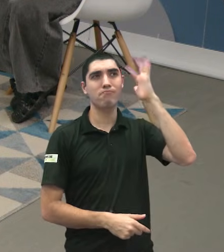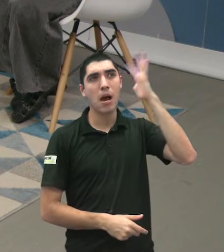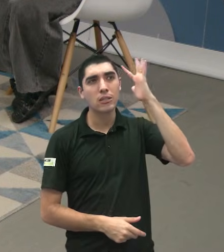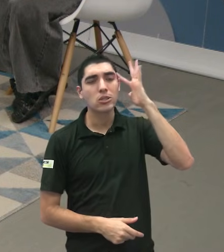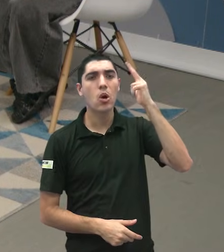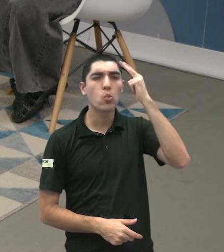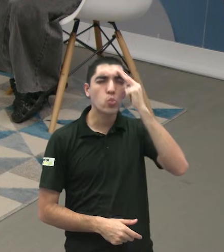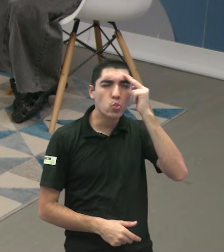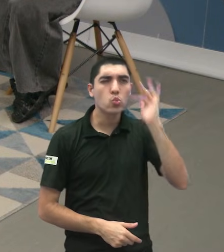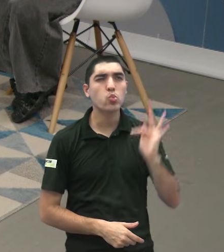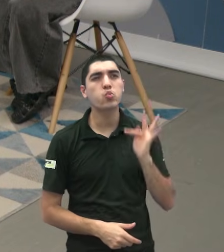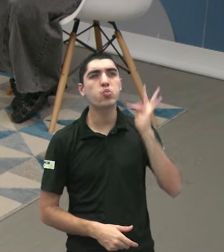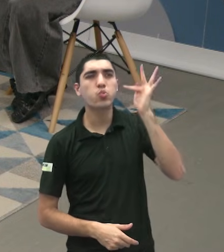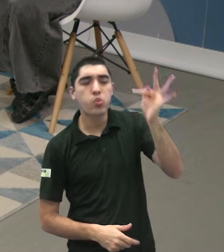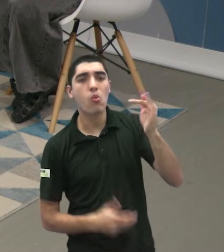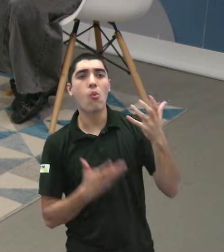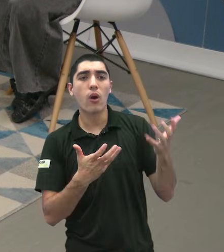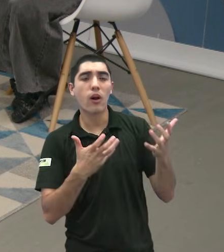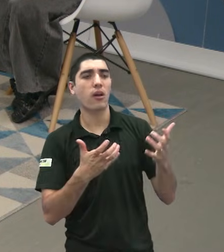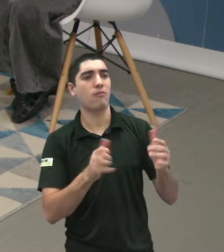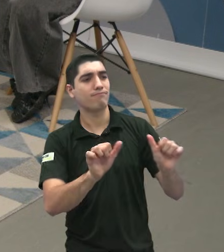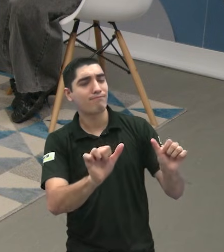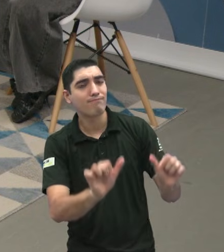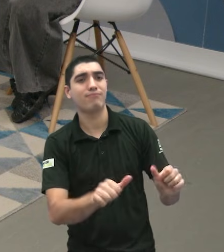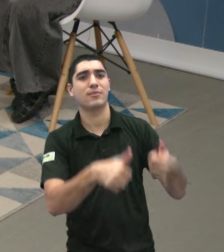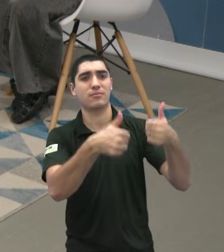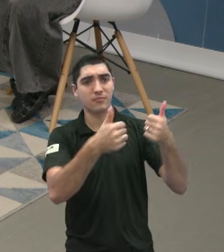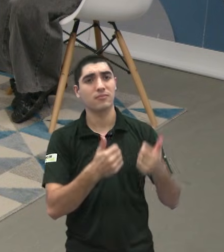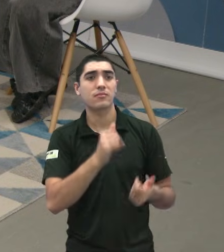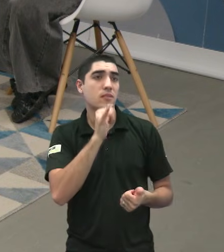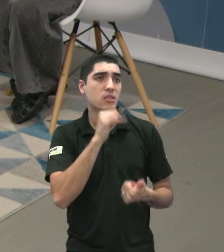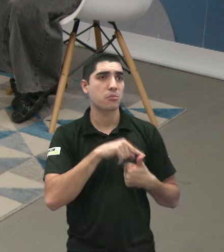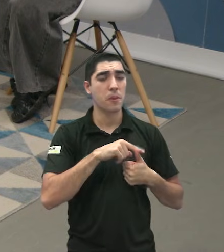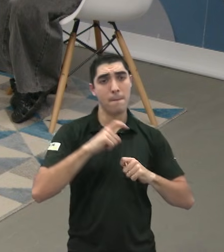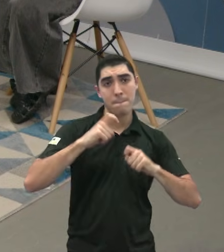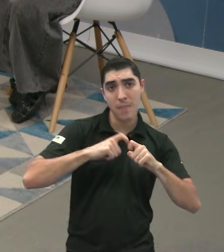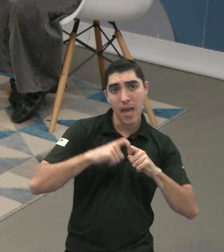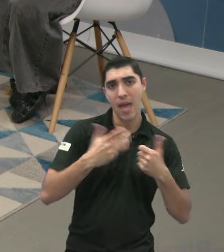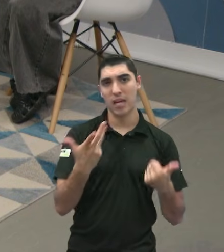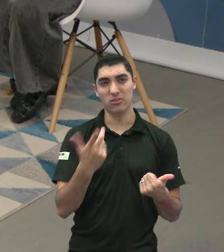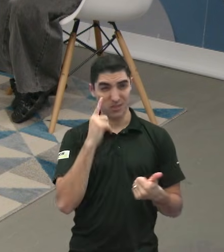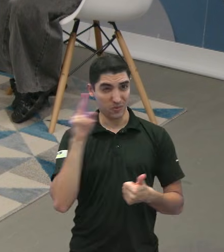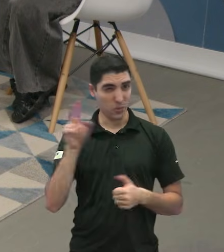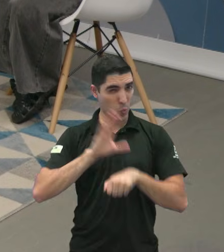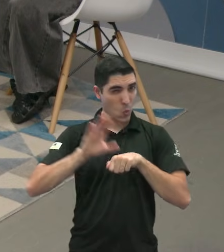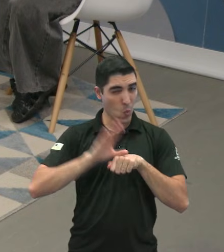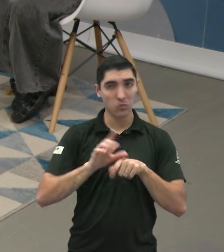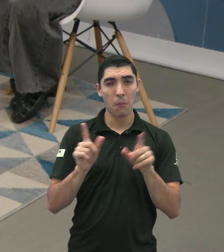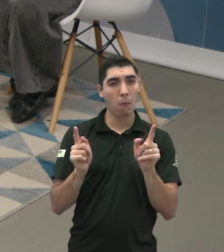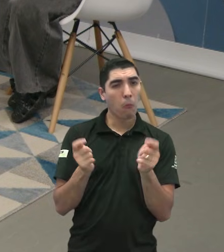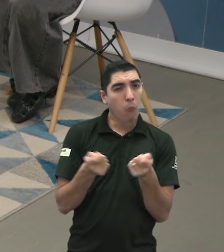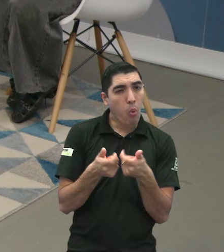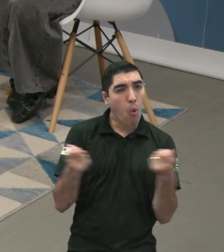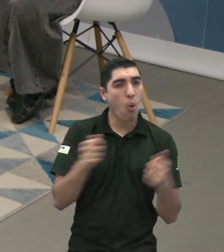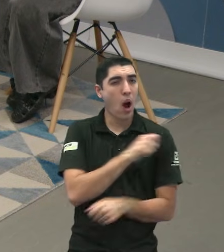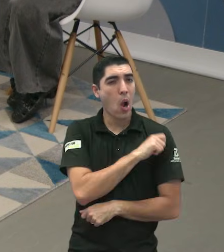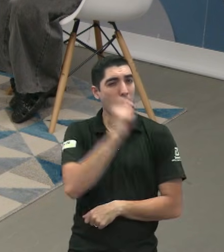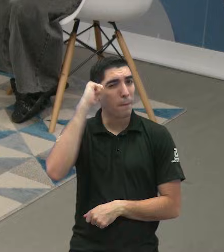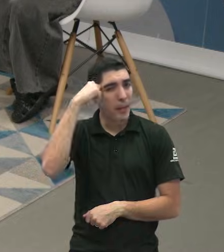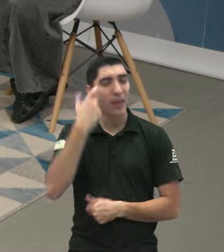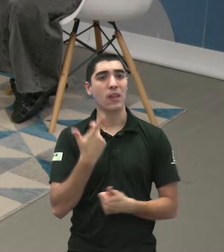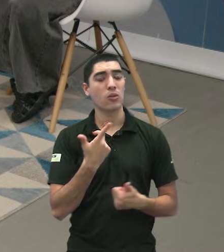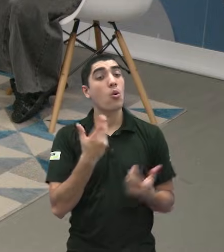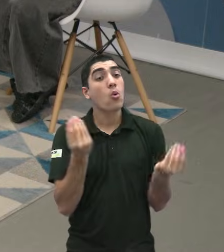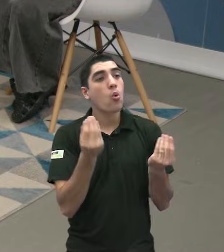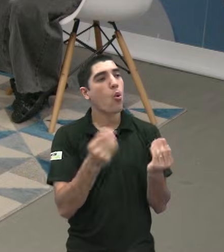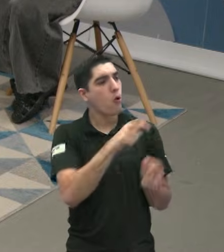numa carreira que às vezes não enxerga estar ali, né, como de um médico, que a gente vê ali que o número é bem pequeno, como é que